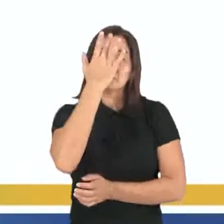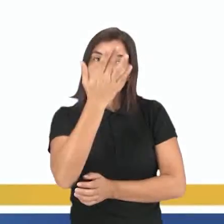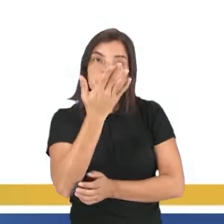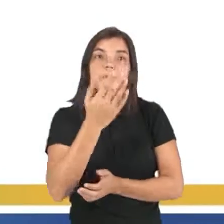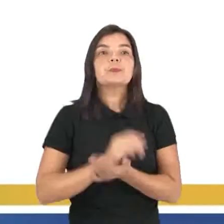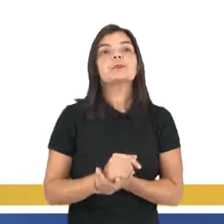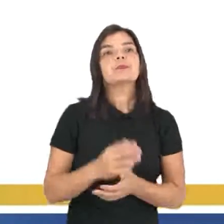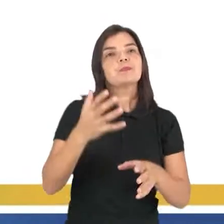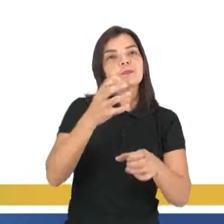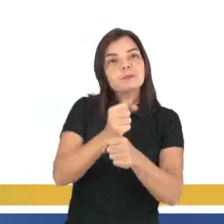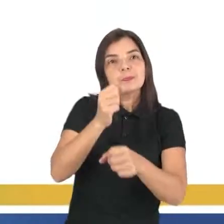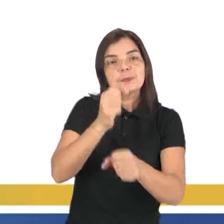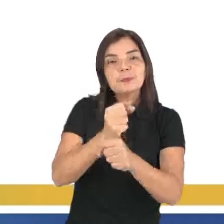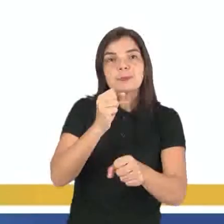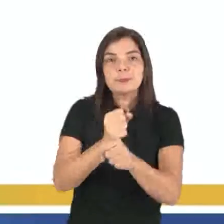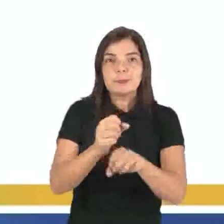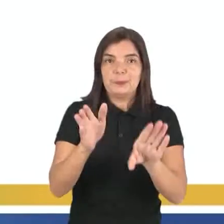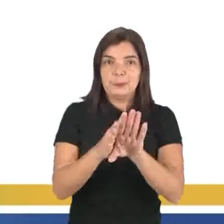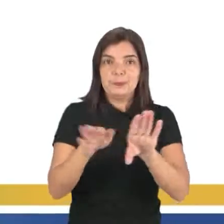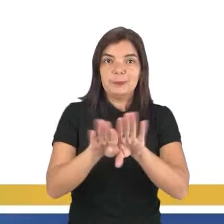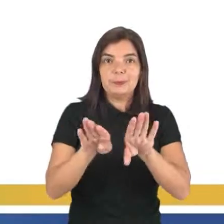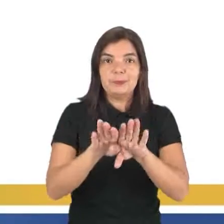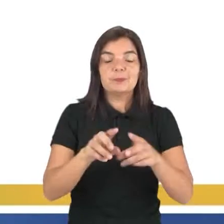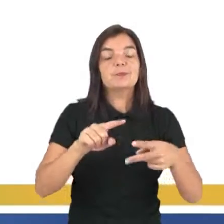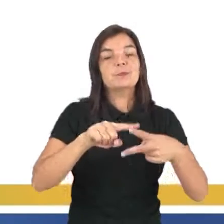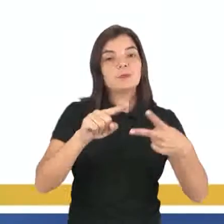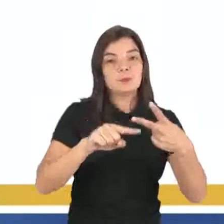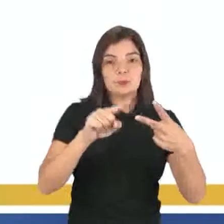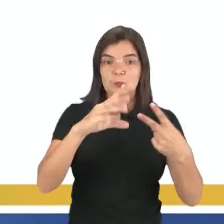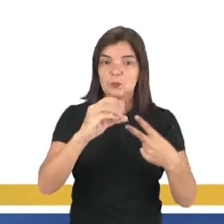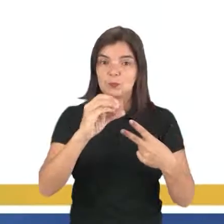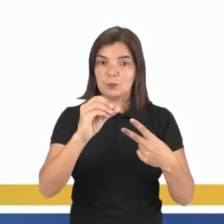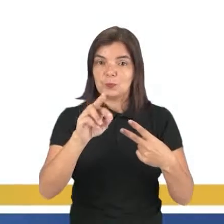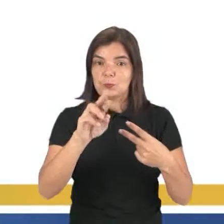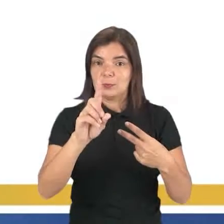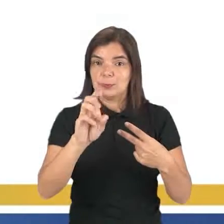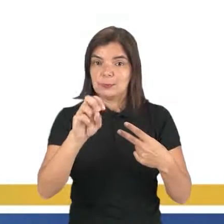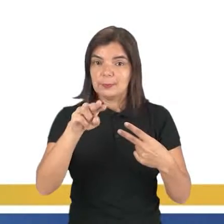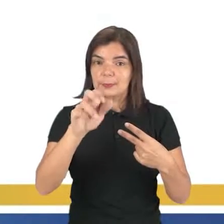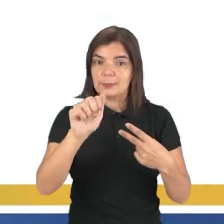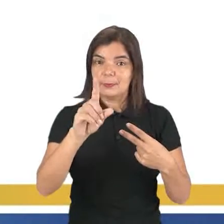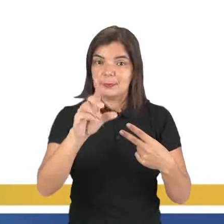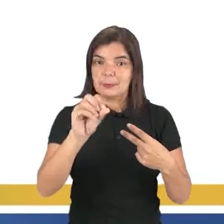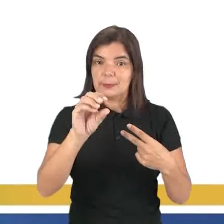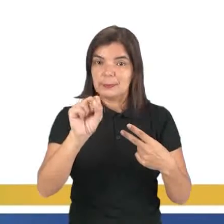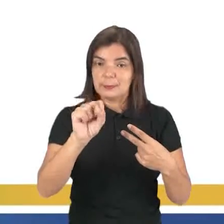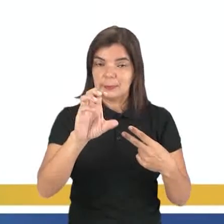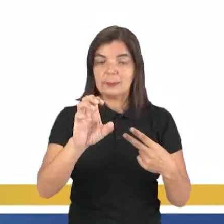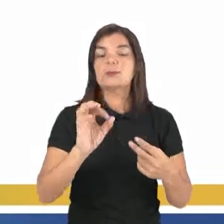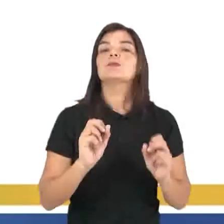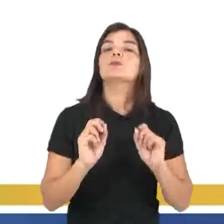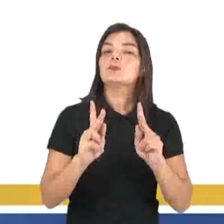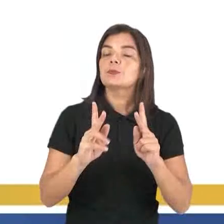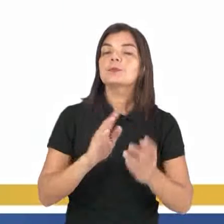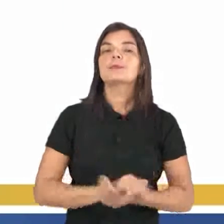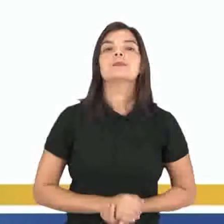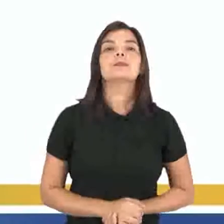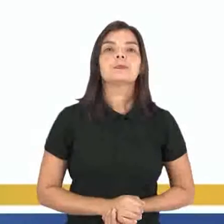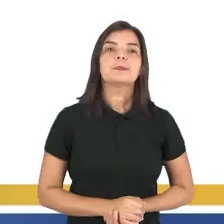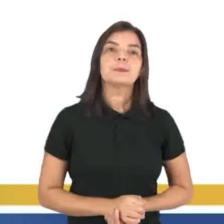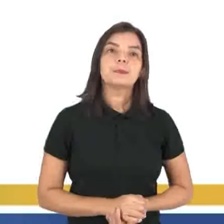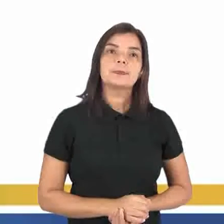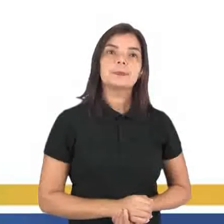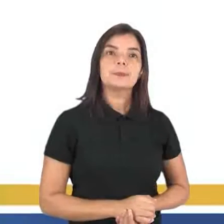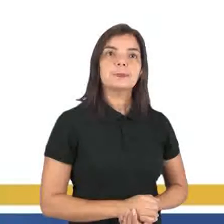nosso trabalho, calculamos as intersecções com os eixos coordenados, ok? Então vamos lá.